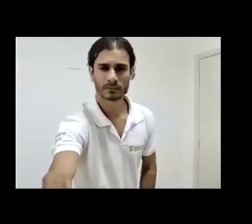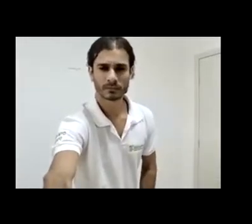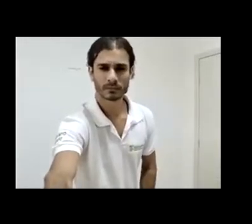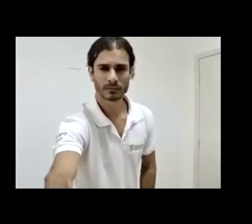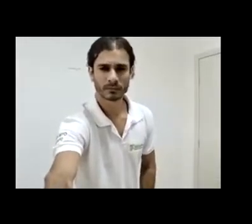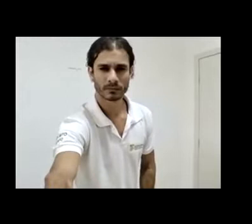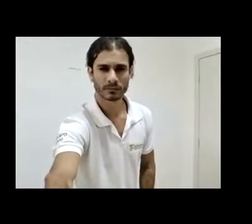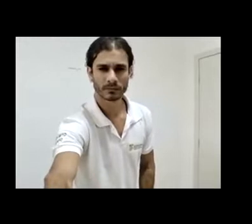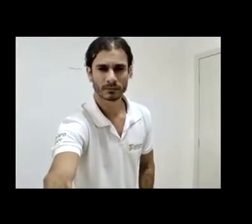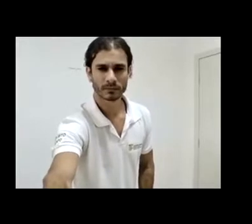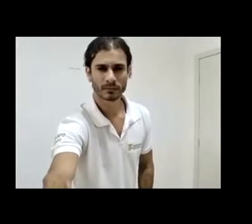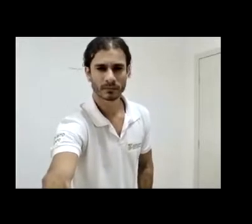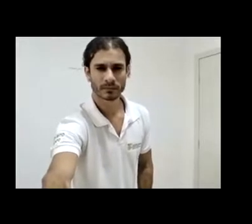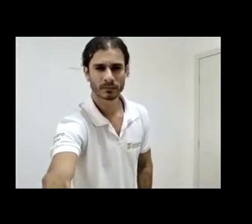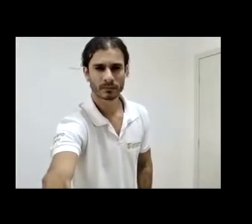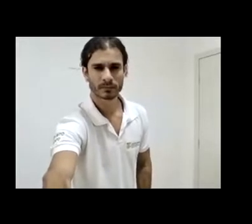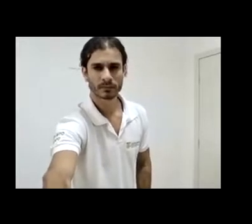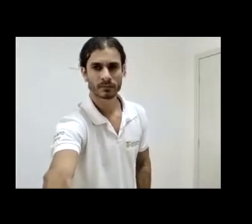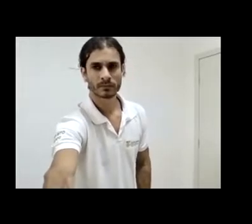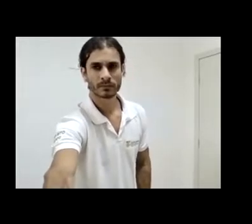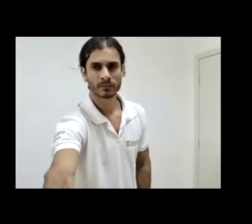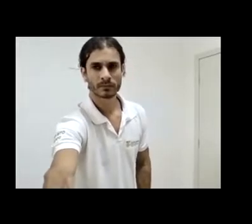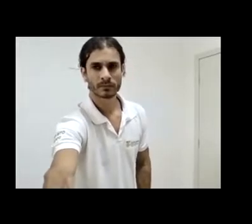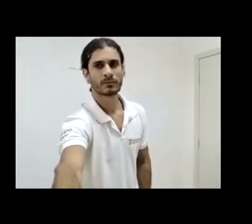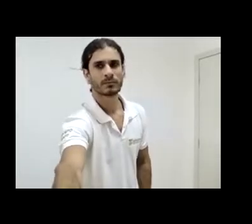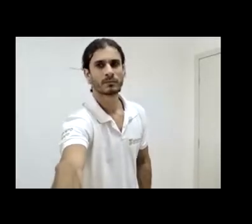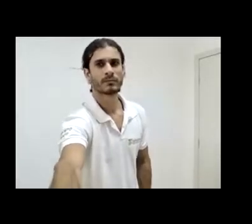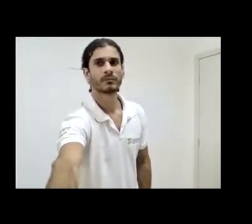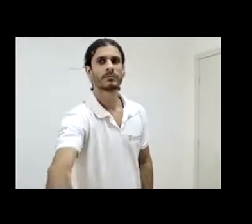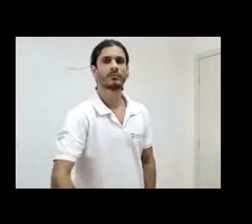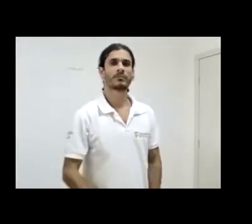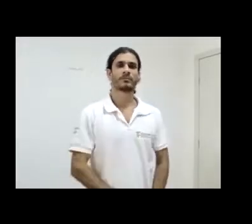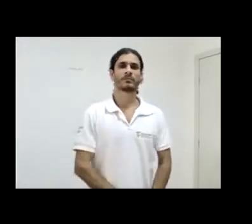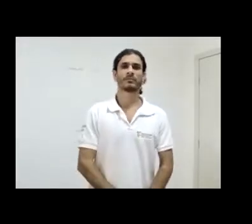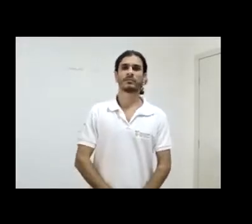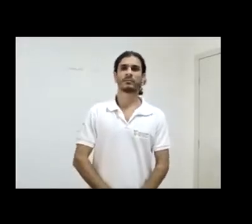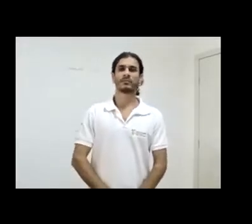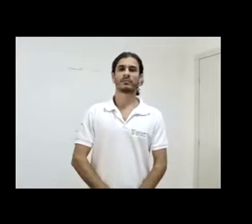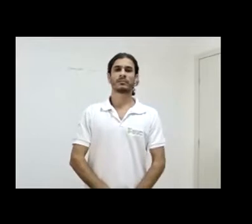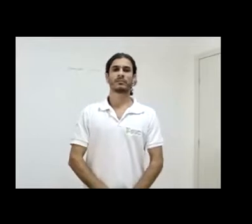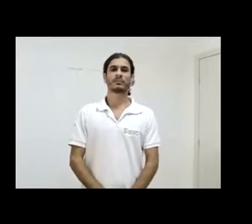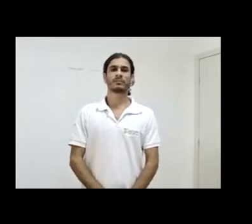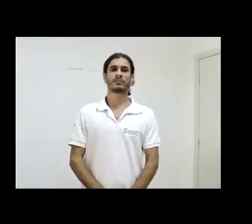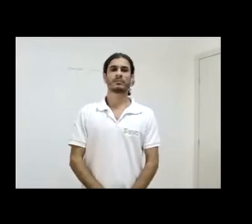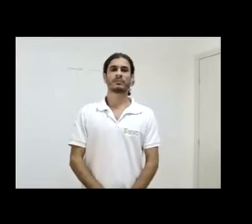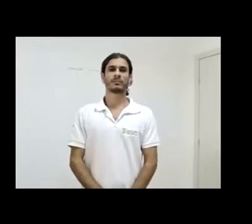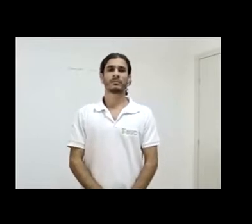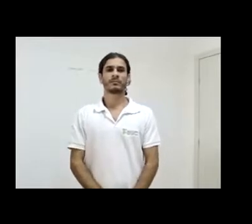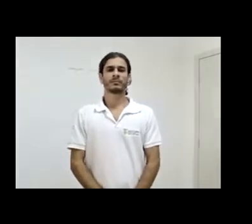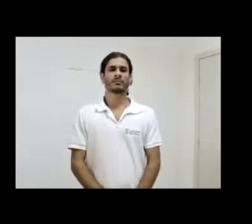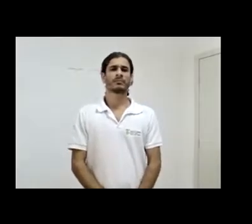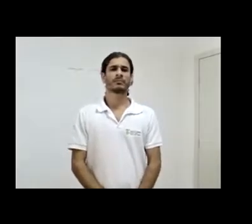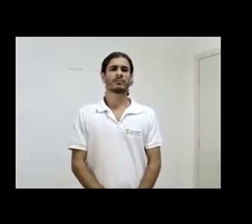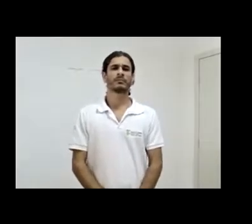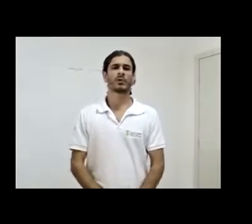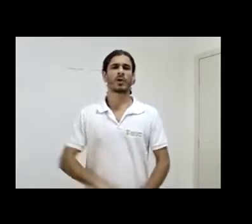Só rapidinho. A Astrid vai falar um pouquinho sobre inovação e tecnologias digitais na educação profissional e tecnológica para cursos